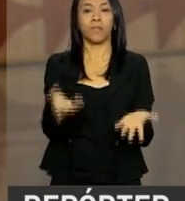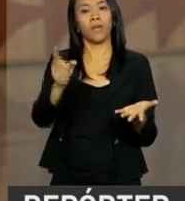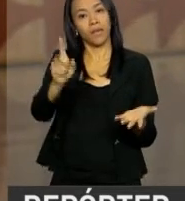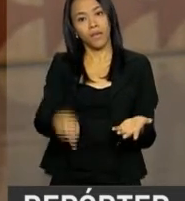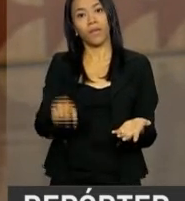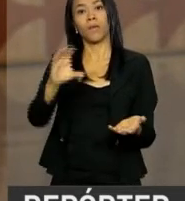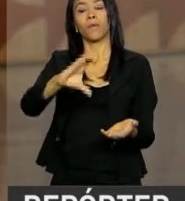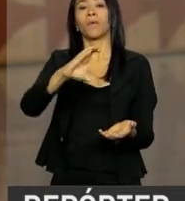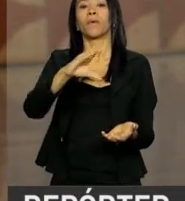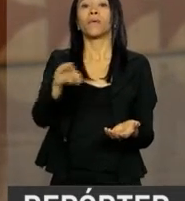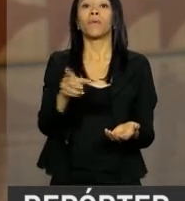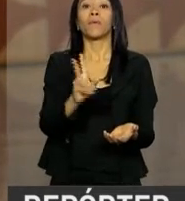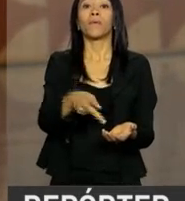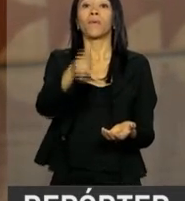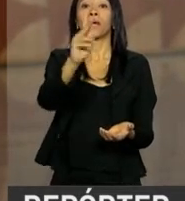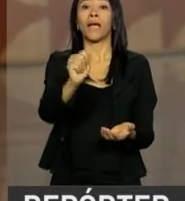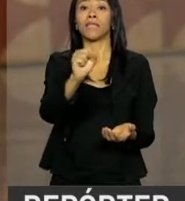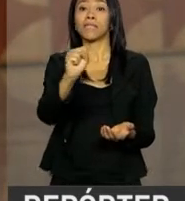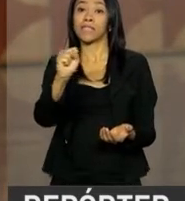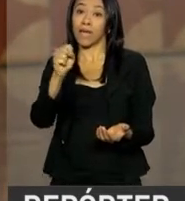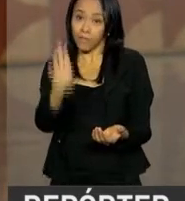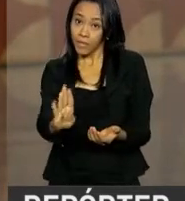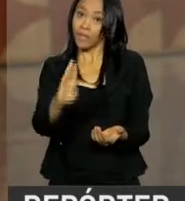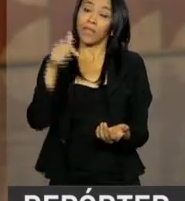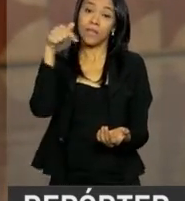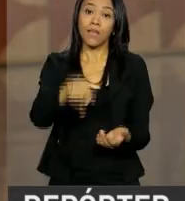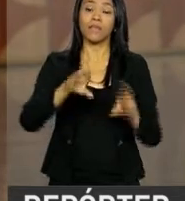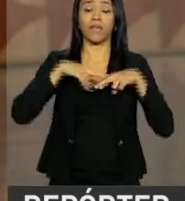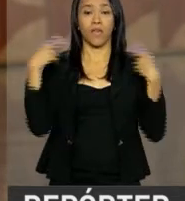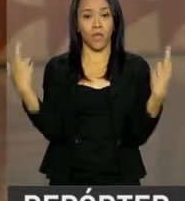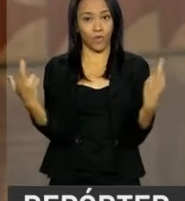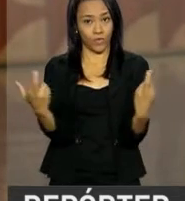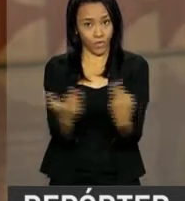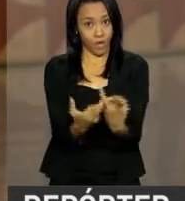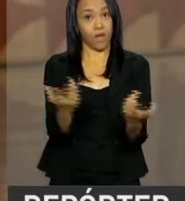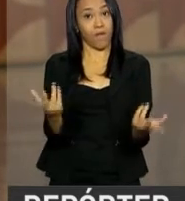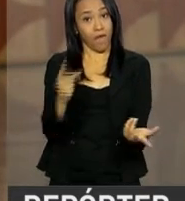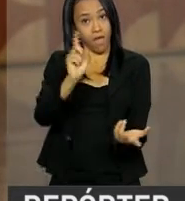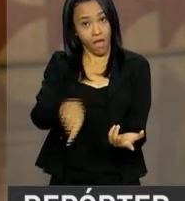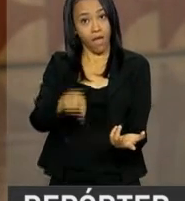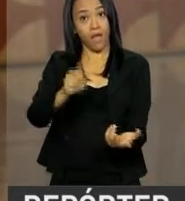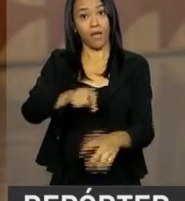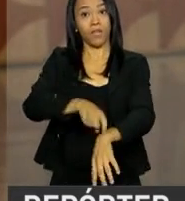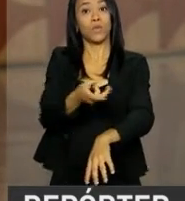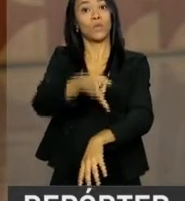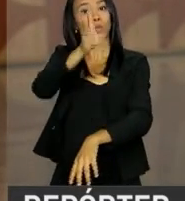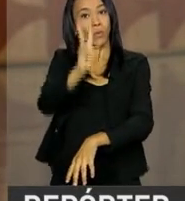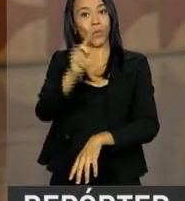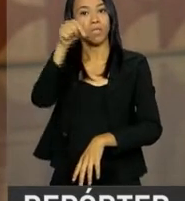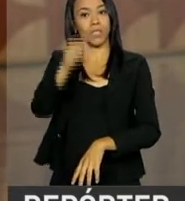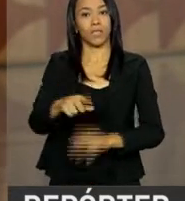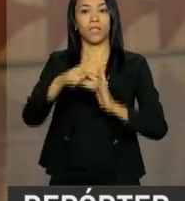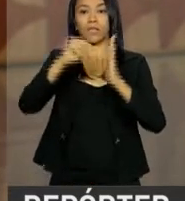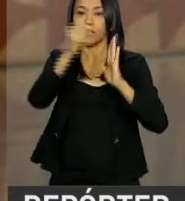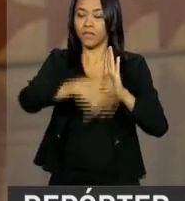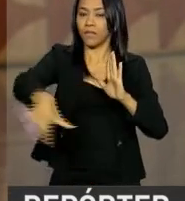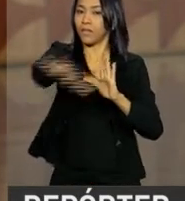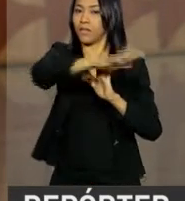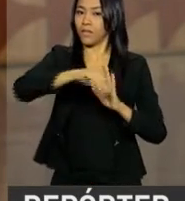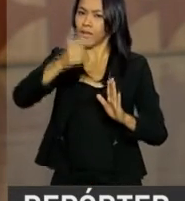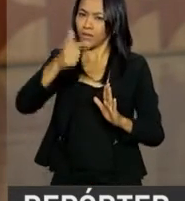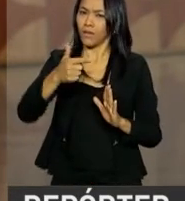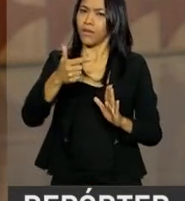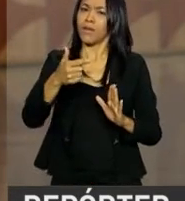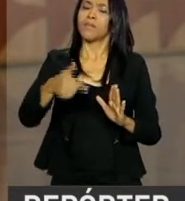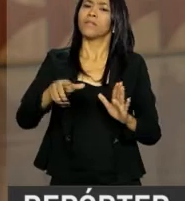ciência tecnologia e inovação em comunicações e essa reunião ela contou acontece às 14 horas aqui no palácio do planalto mas mais